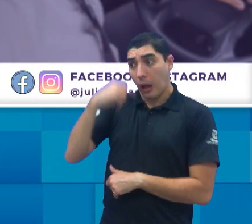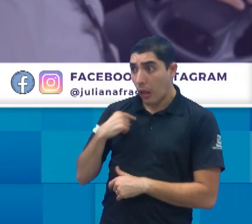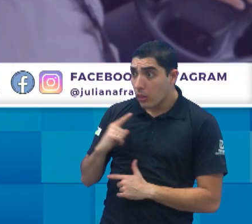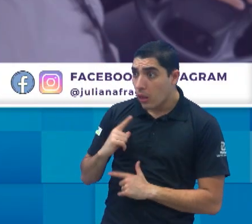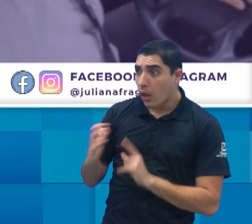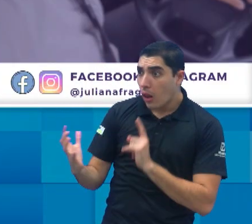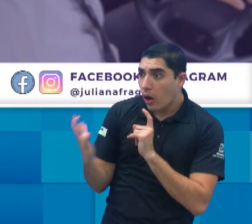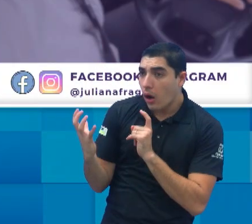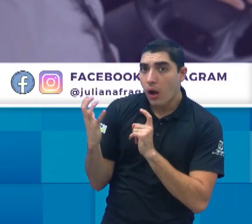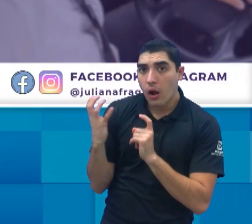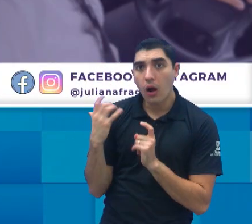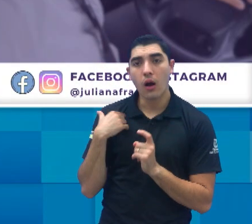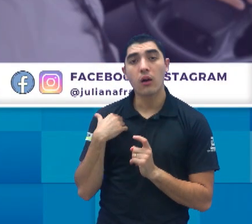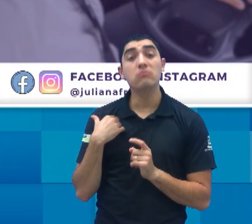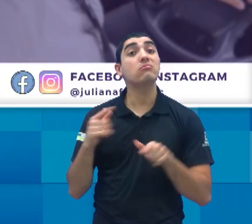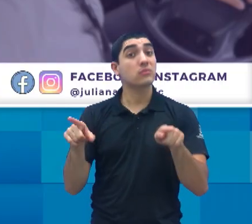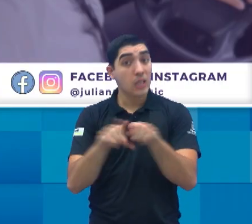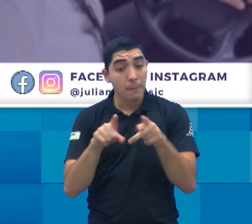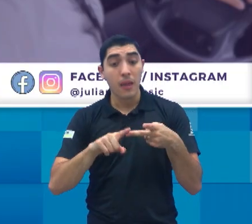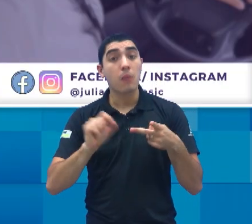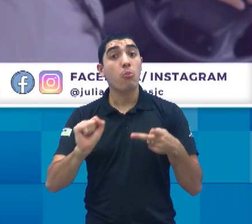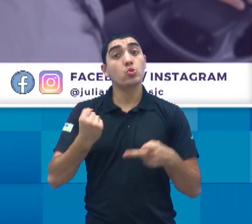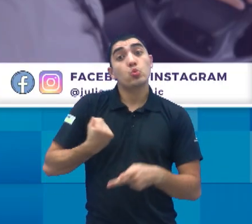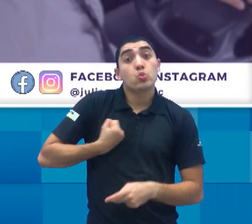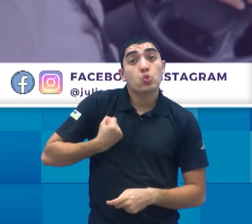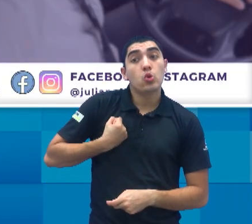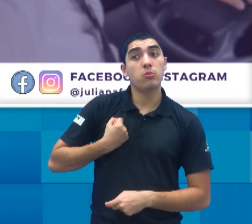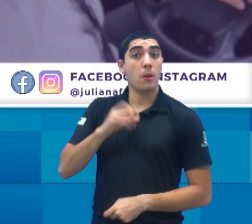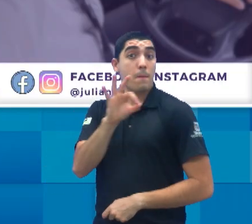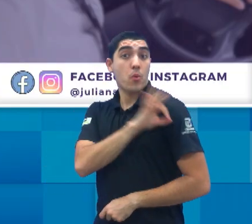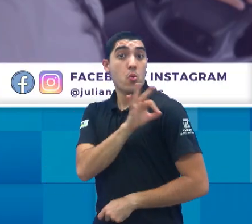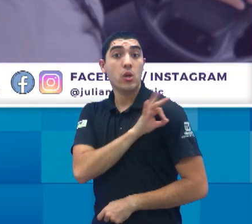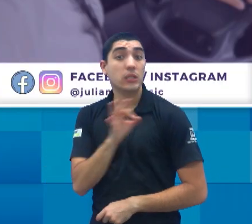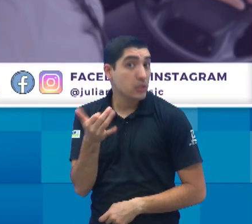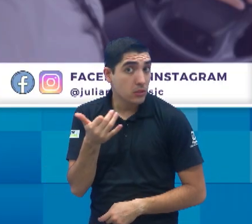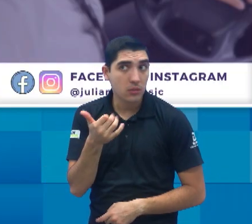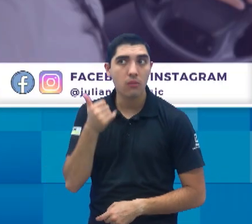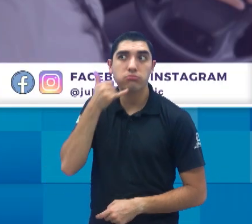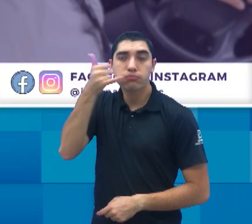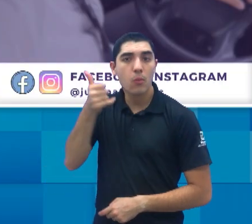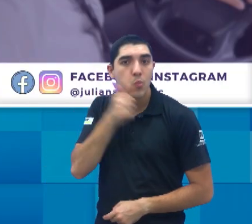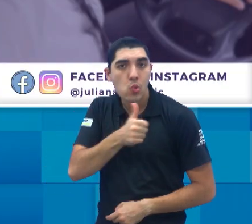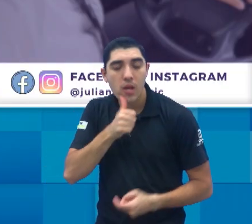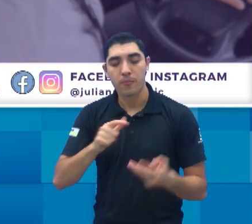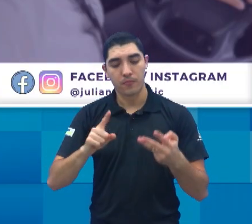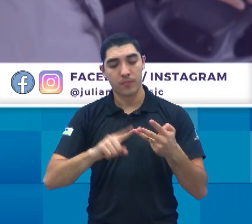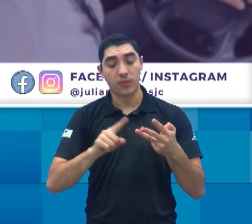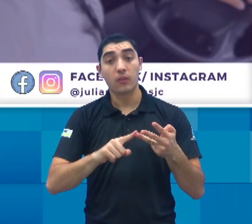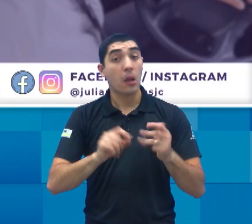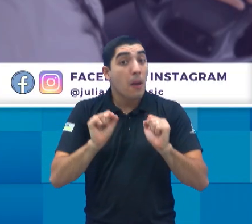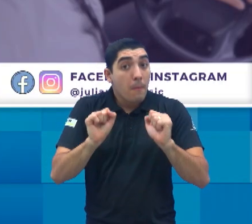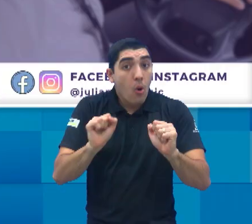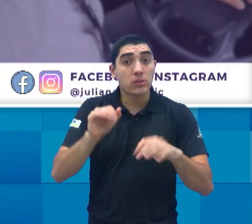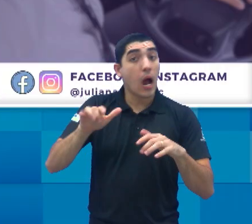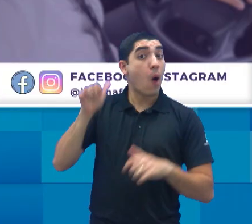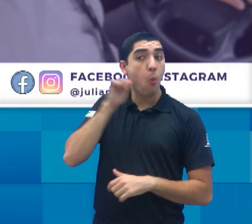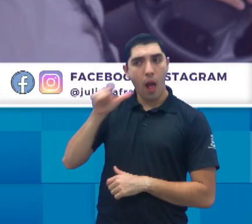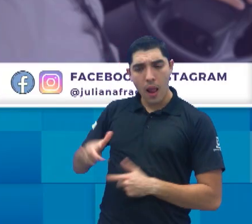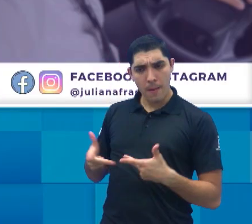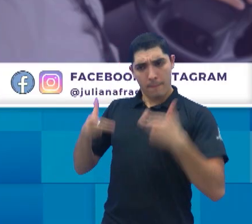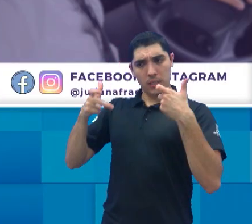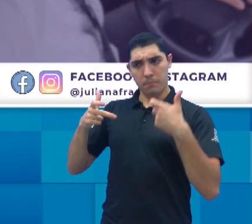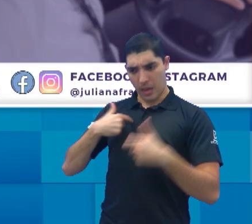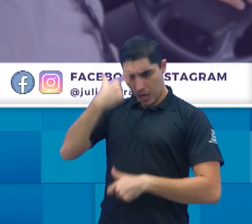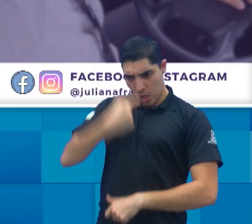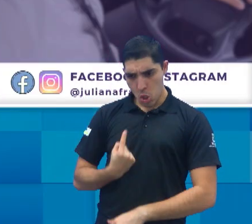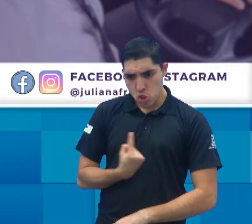encontre o telefone da delegacia da mulher. Pode ser ali que ela atenda entenda que não está sozinha. E